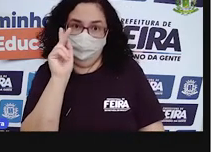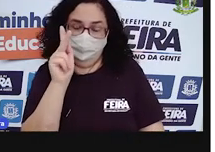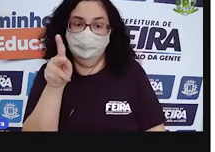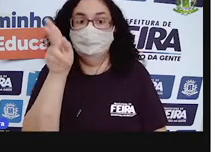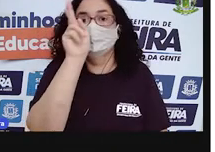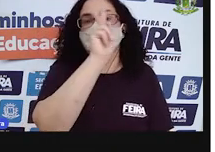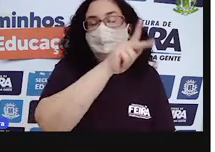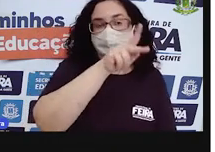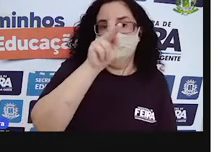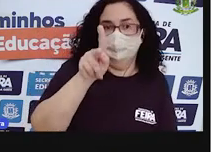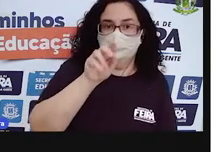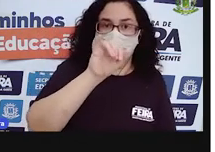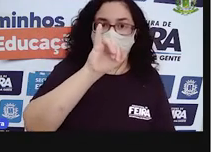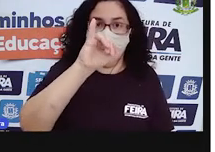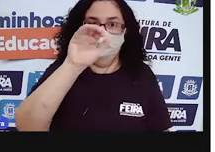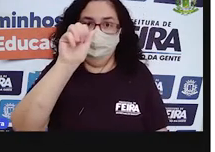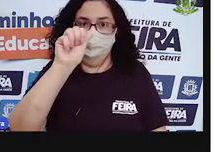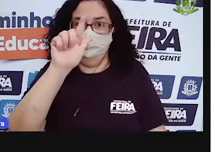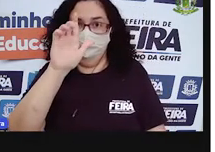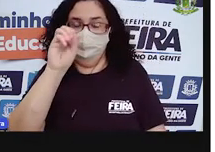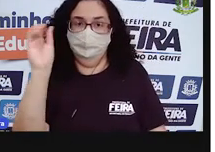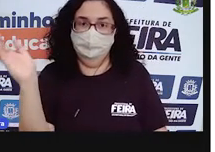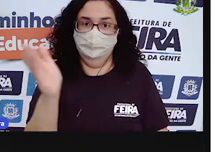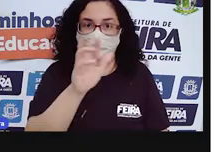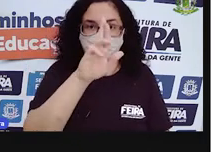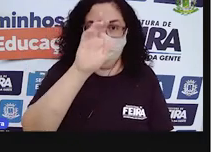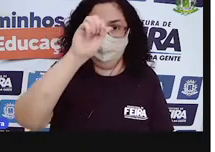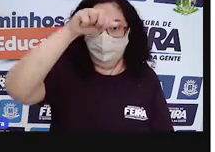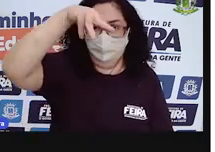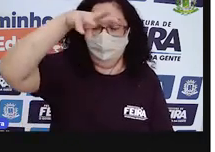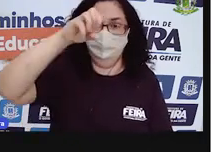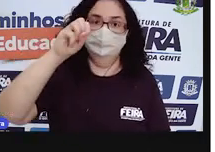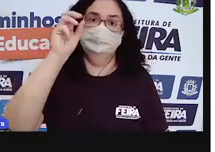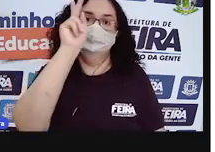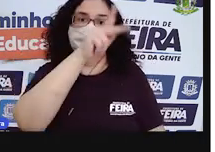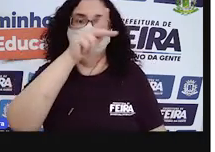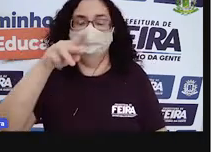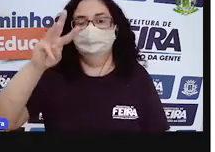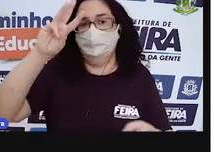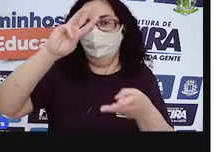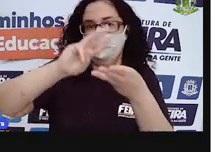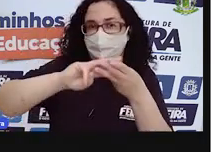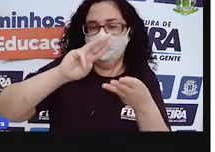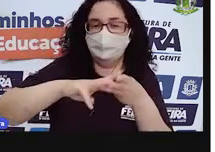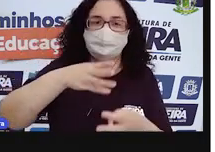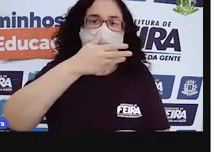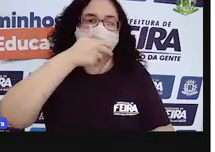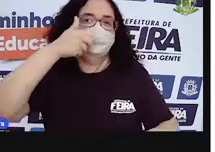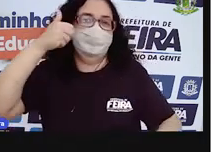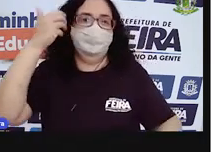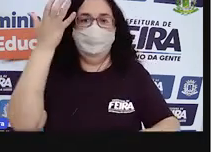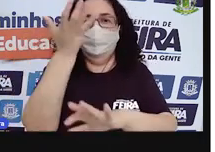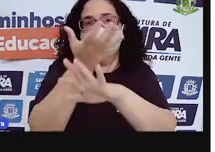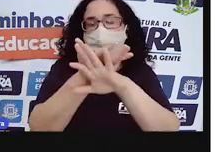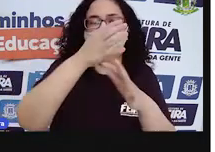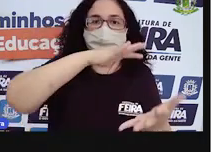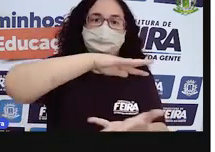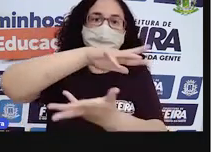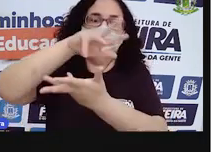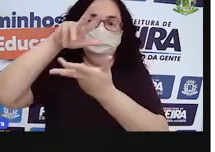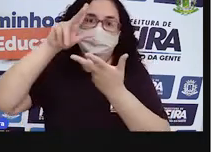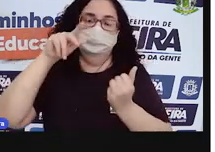eu sou o professor Iago Ramos o professor de matemática melhor matéria do Mundo hahaha